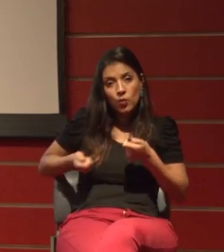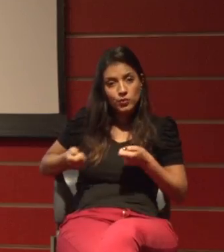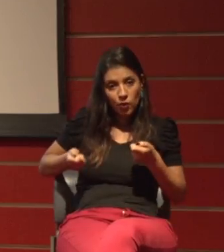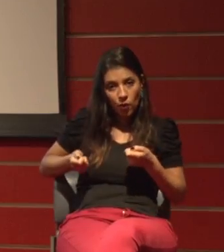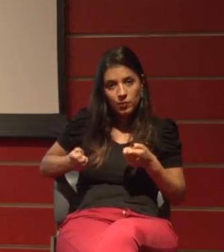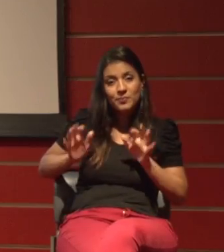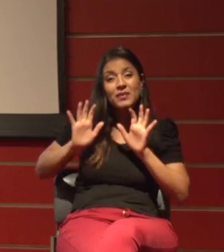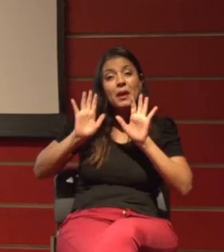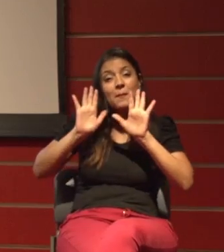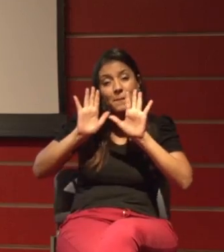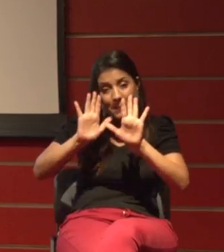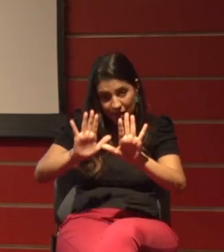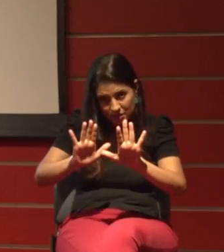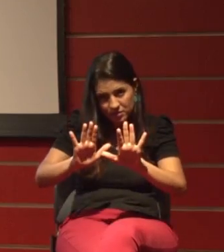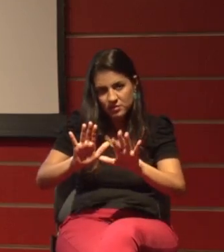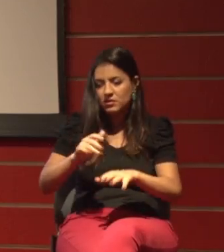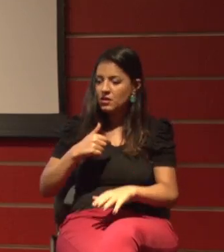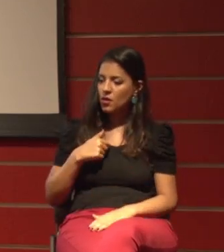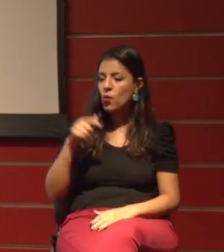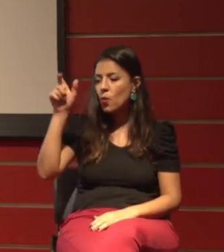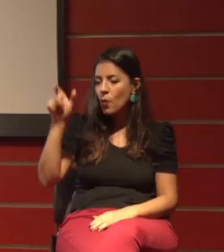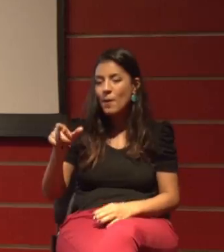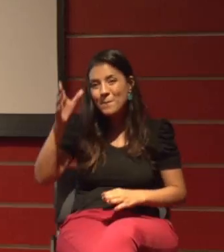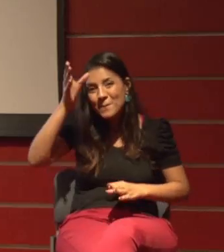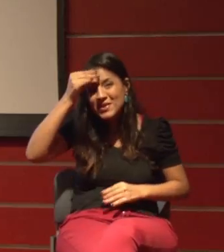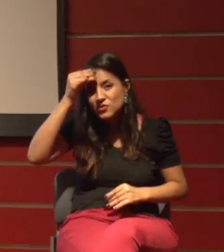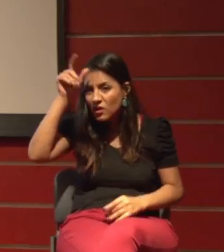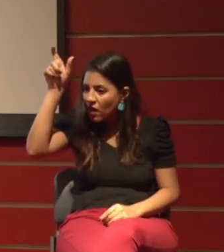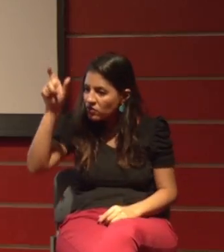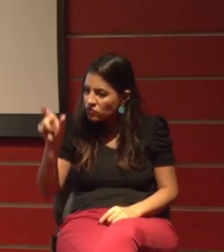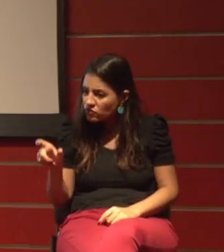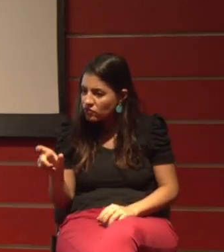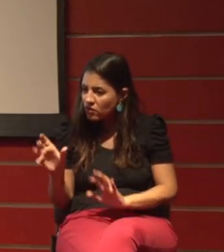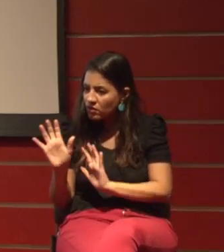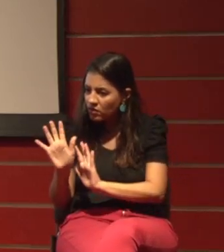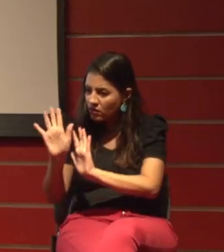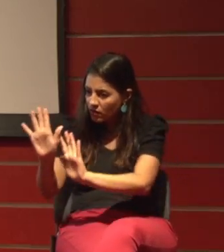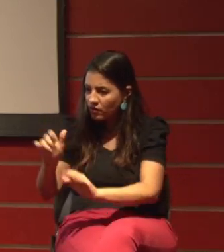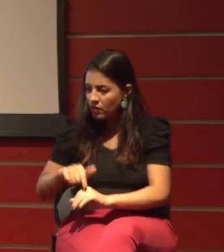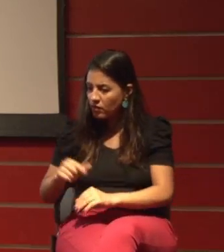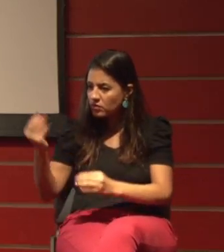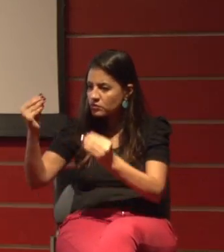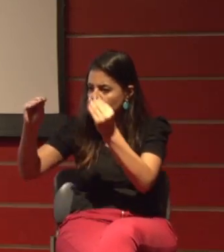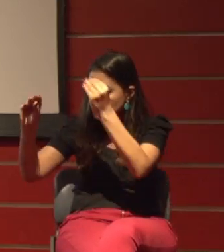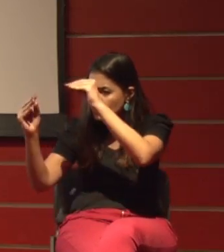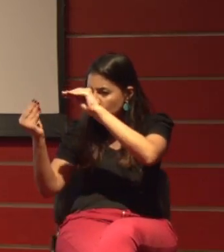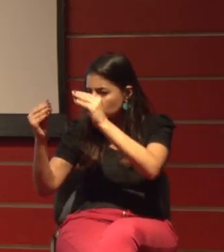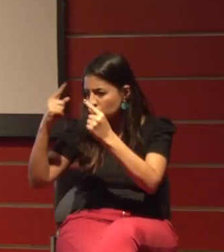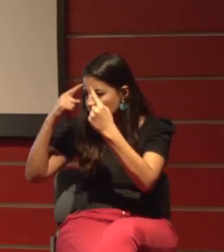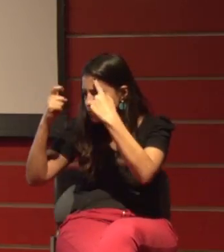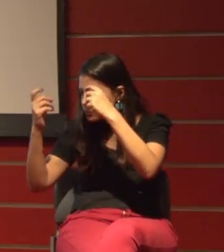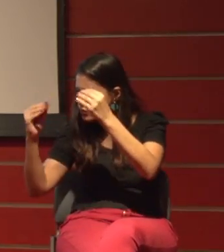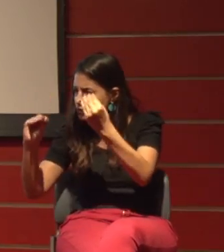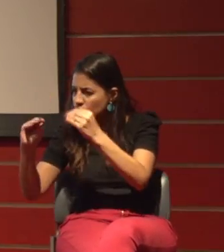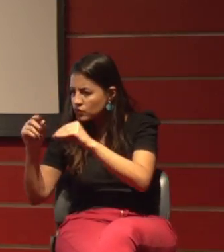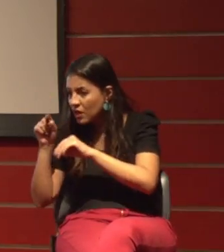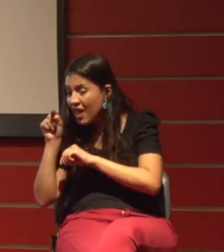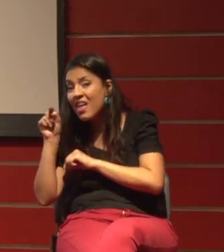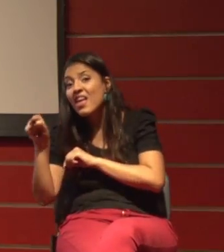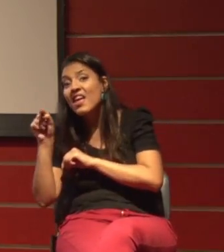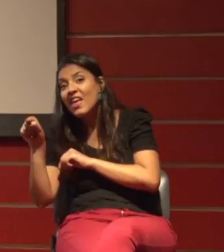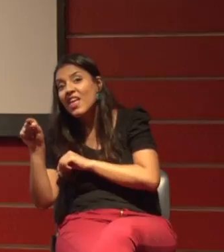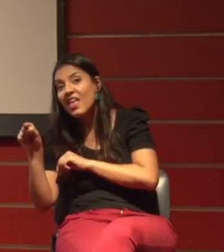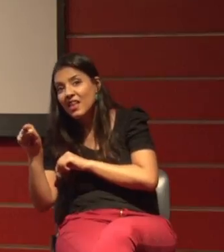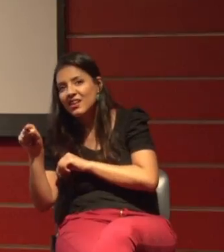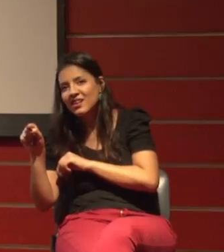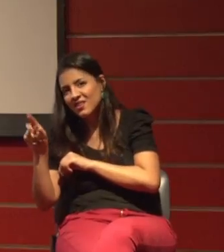mas esse controle a partir do momento em que você eh tem alguém ali para contar a história de uma maneira